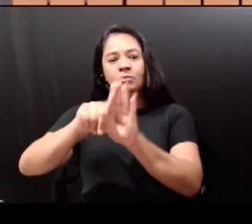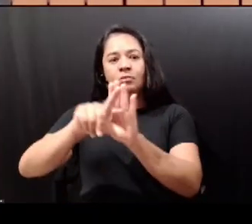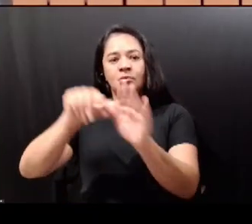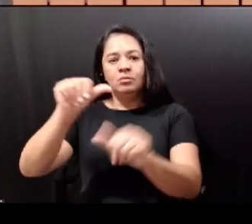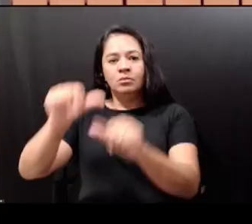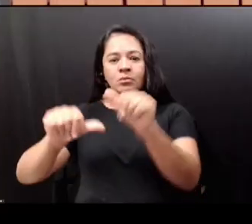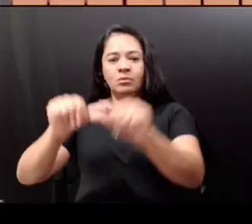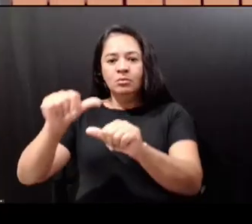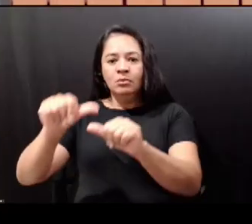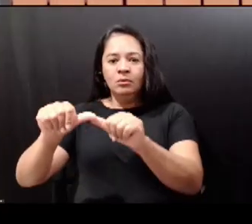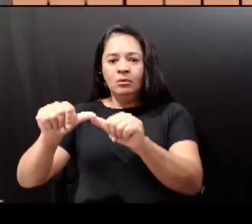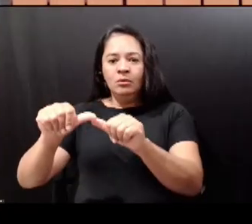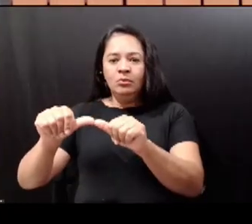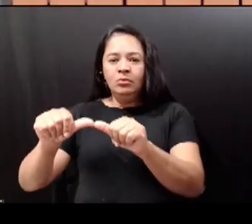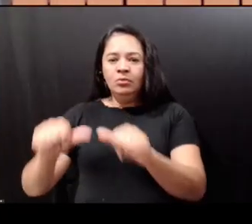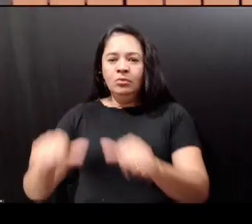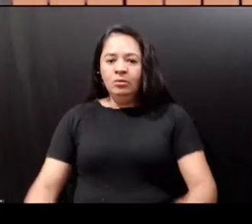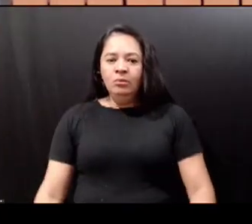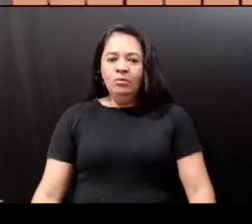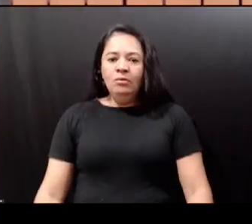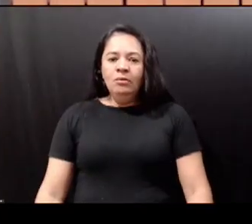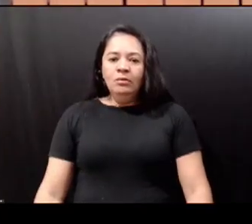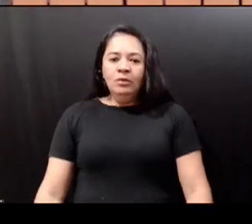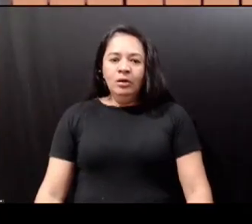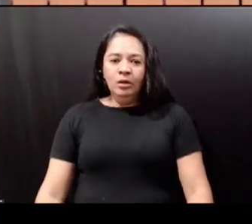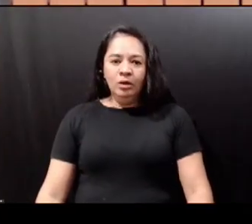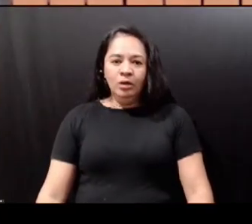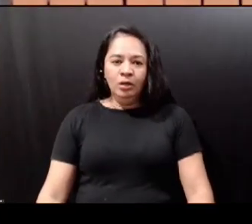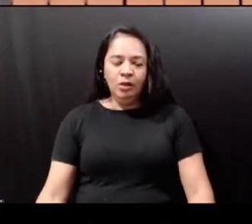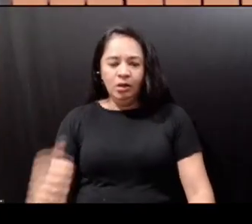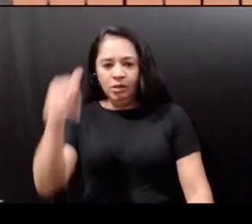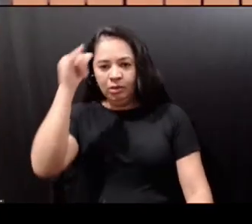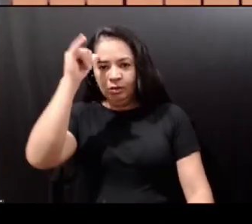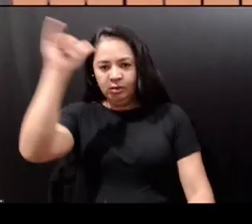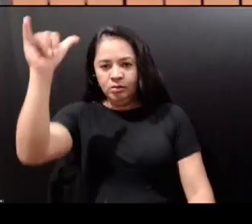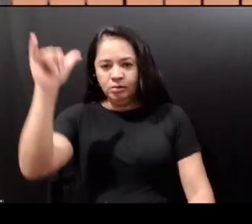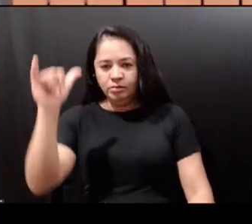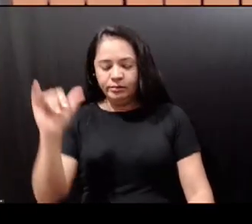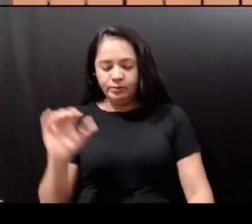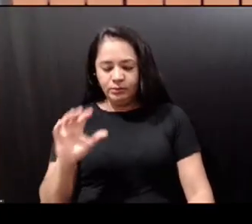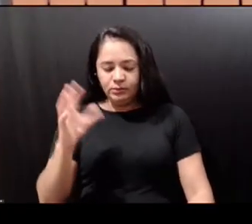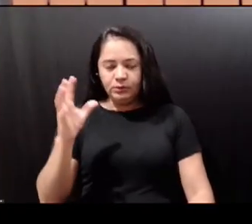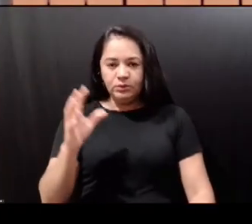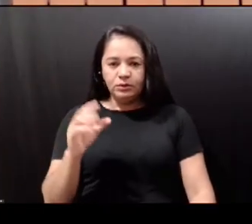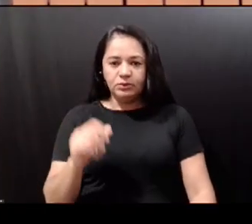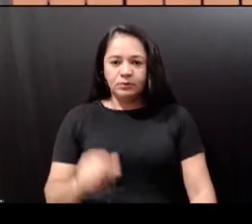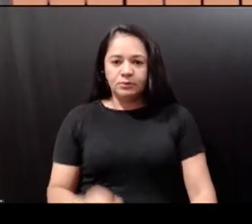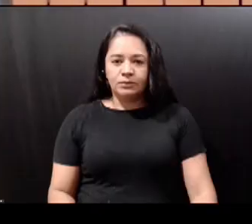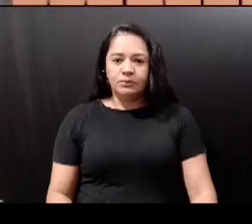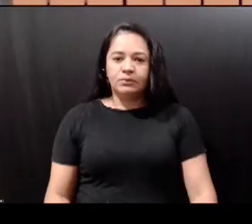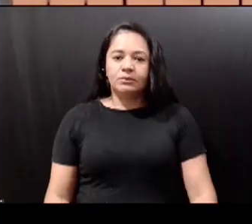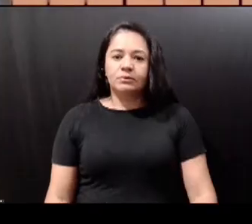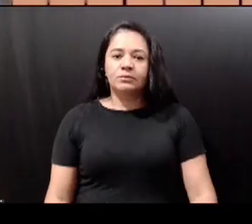esse inciso, para que não aconteça isso. Vou aqui para vocês, a lei 16...